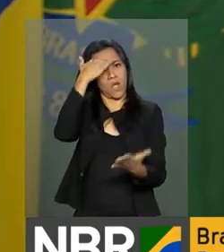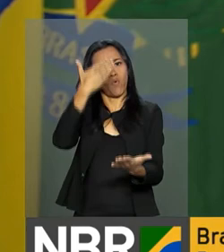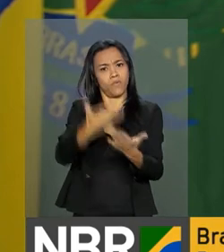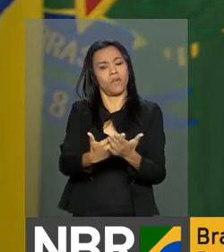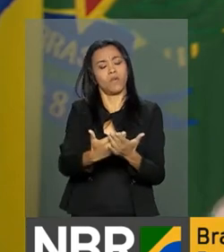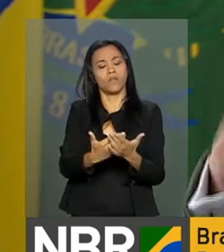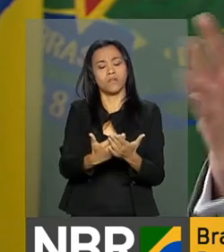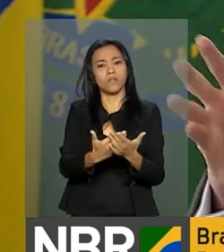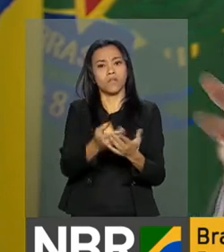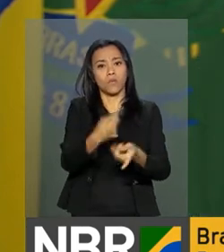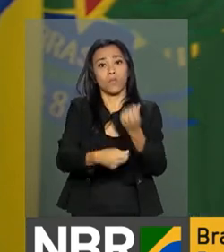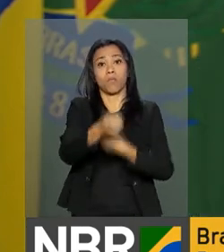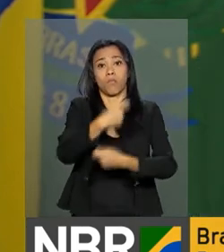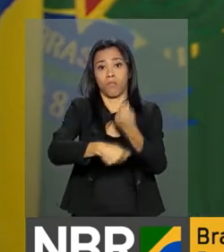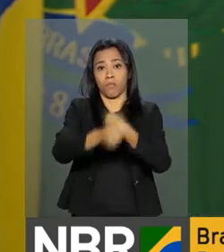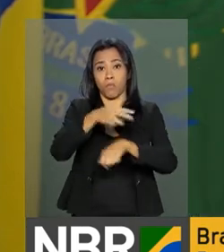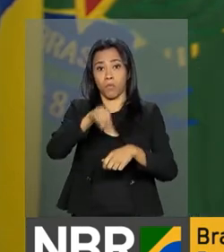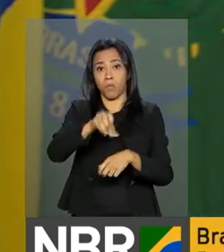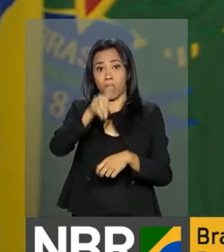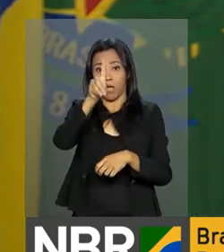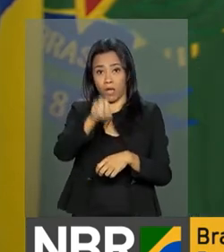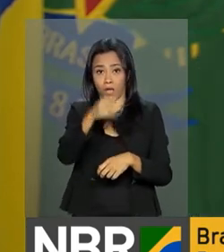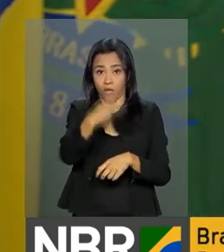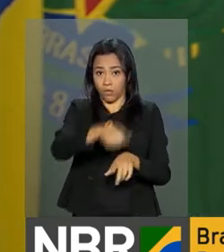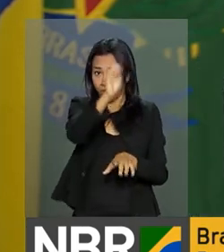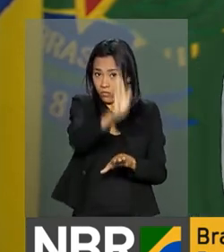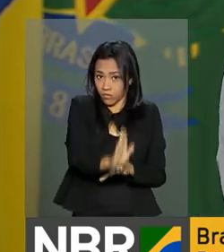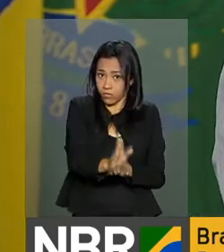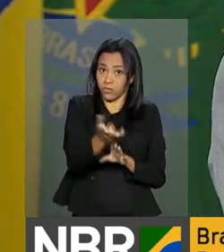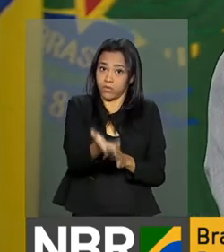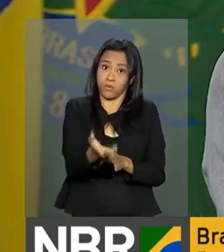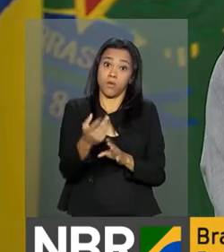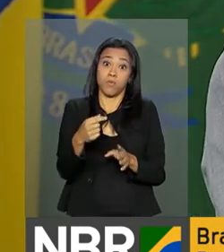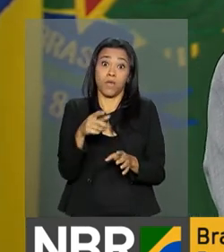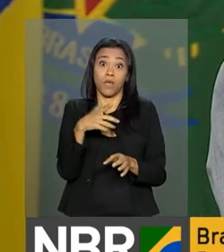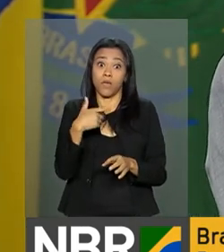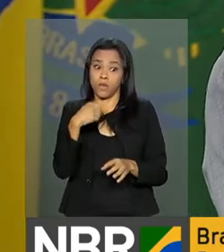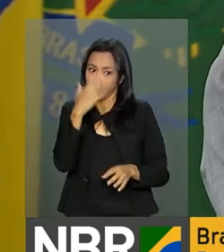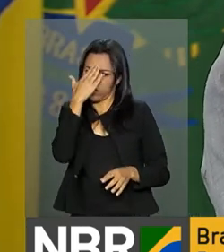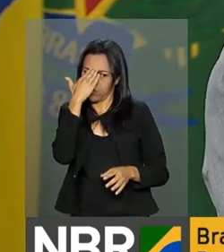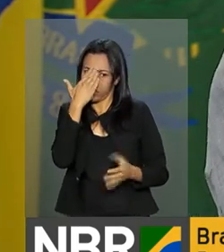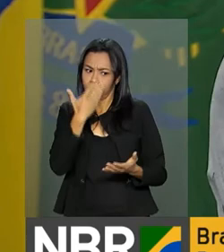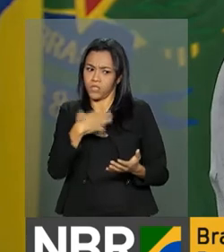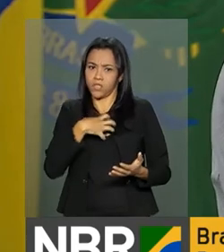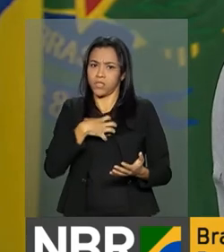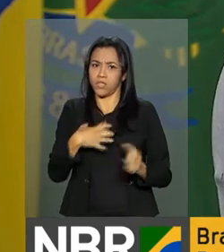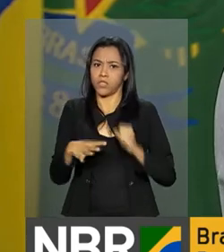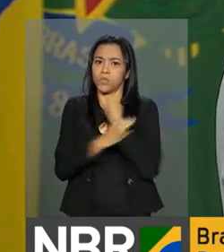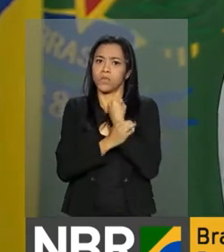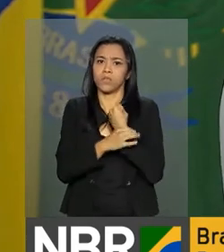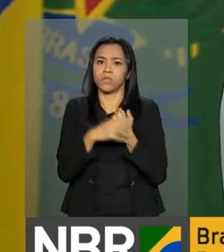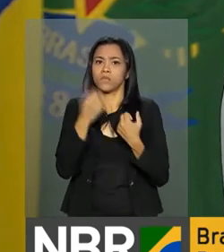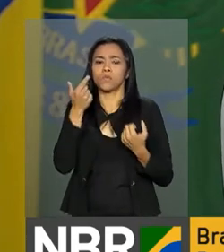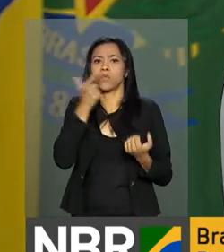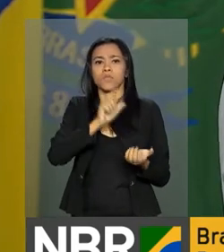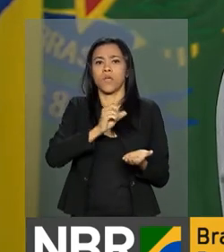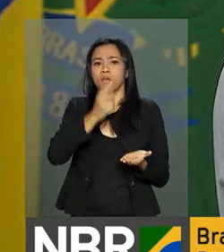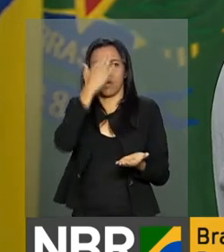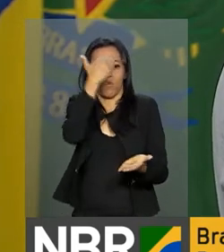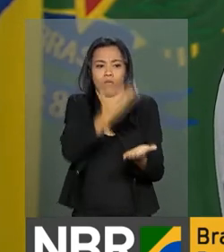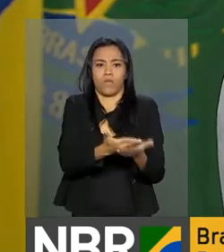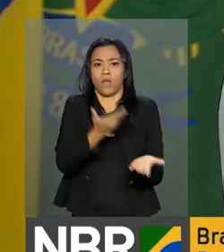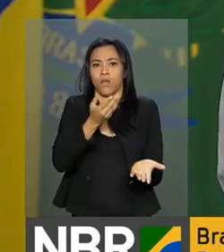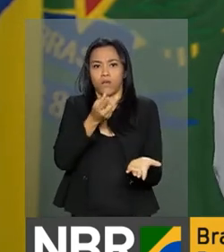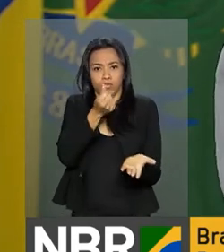porque ninguém investe se não tiver confiança naquilo que está acontecendo no país como dizia o nosso presidente lula